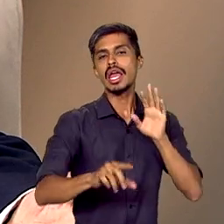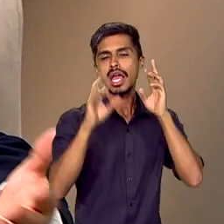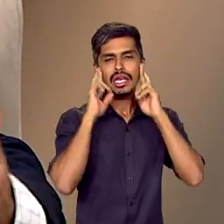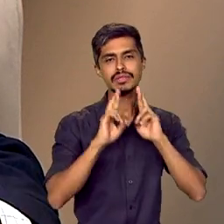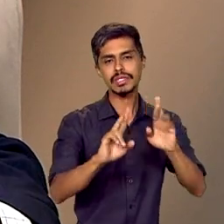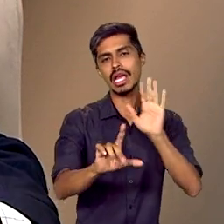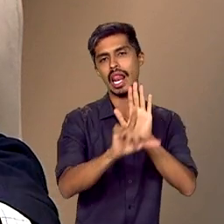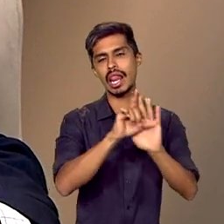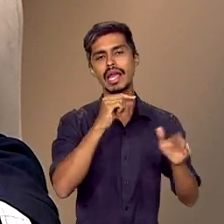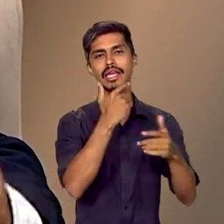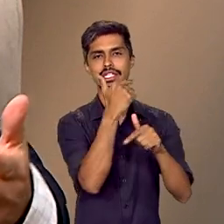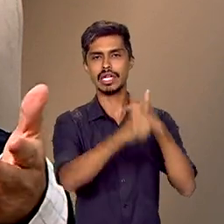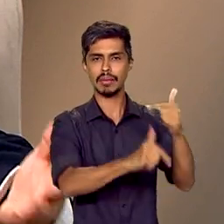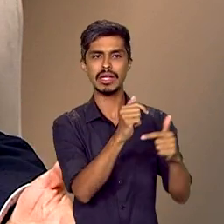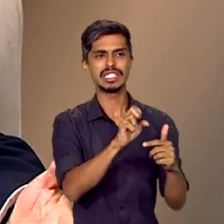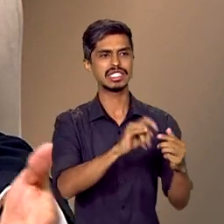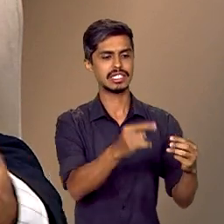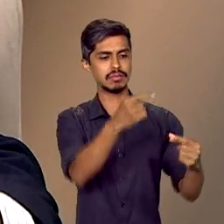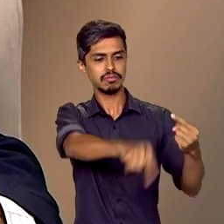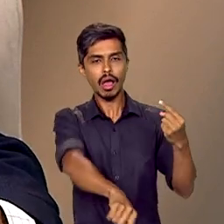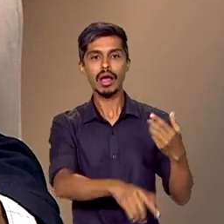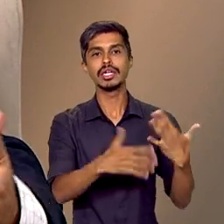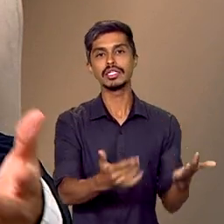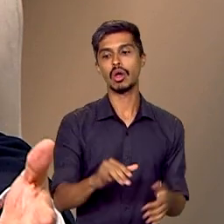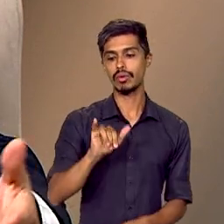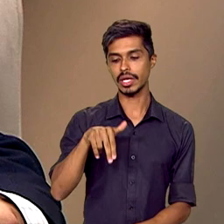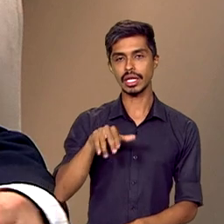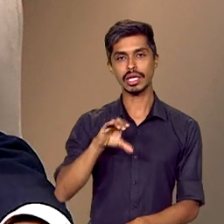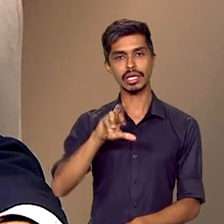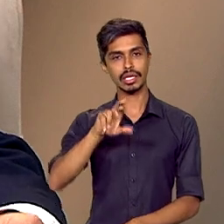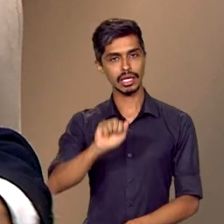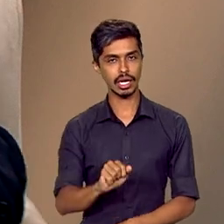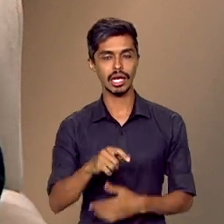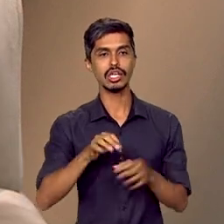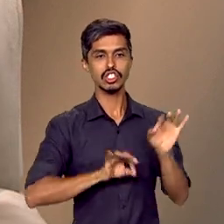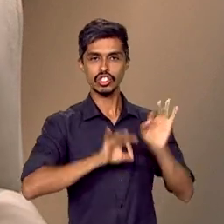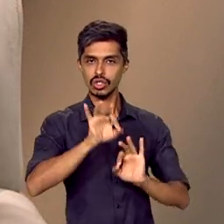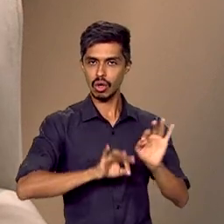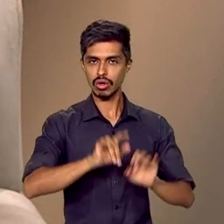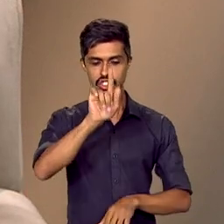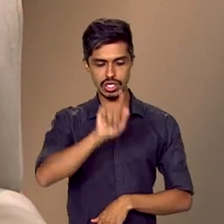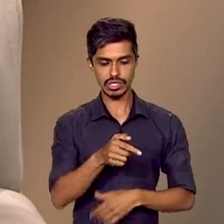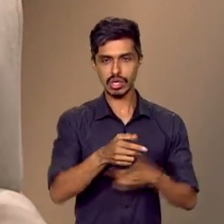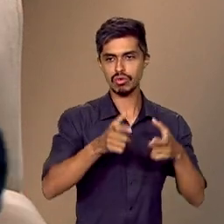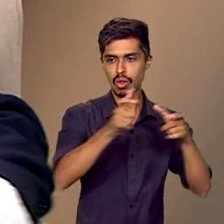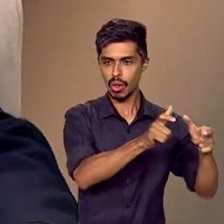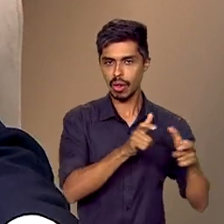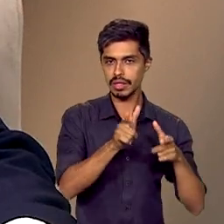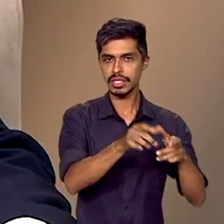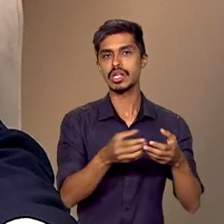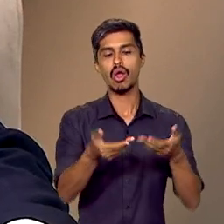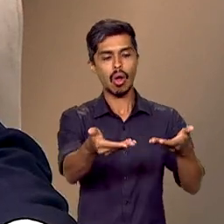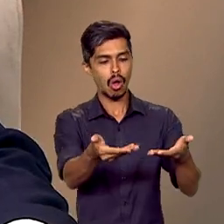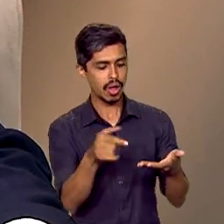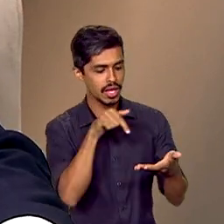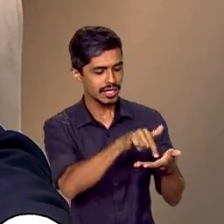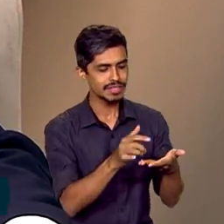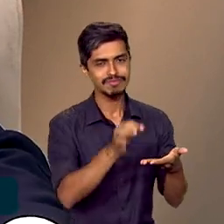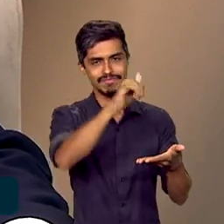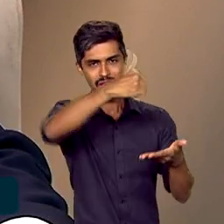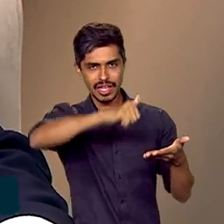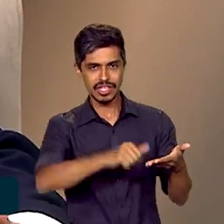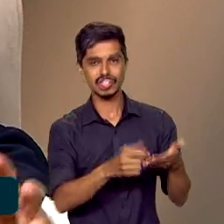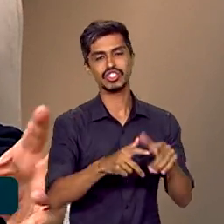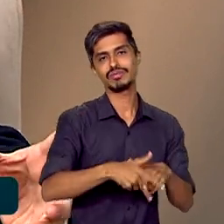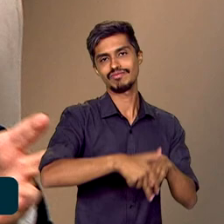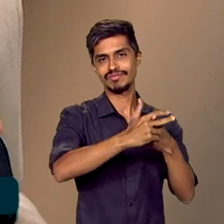ela não cumpra essa função social, cabe ao INCRA, o órgão que faz a gestão territorial, trazer essas áreas e encaminhar para o procedimento de